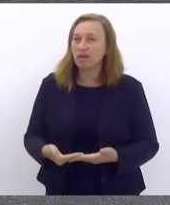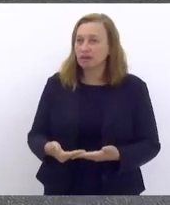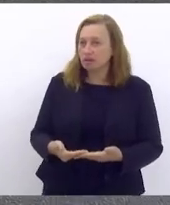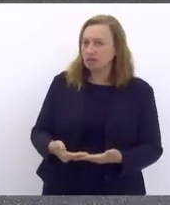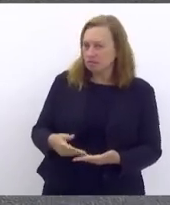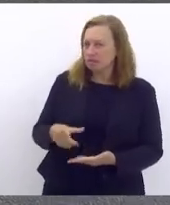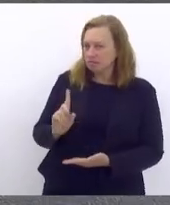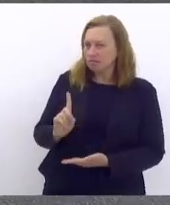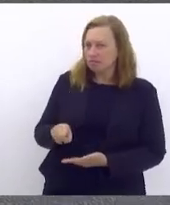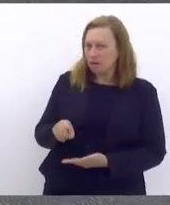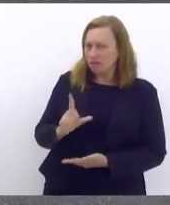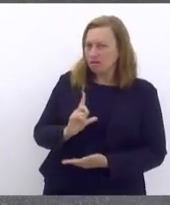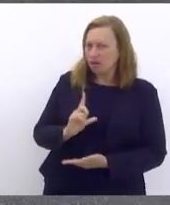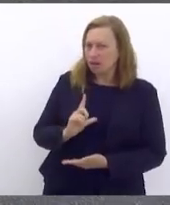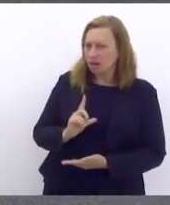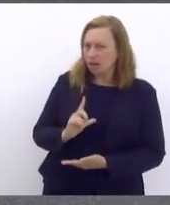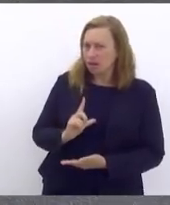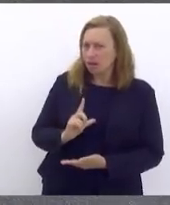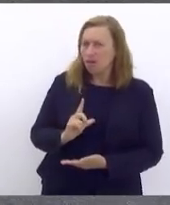lei da procura e da oferta?